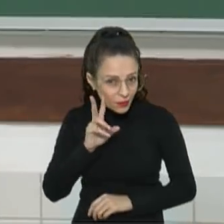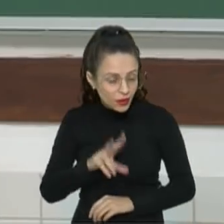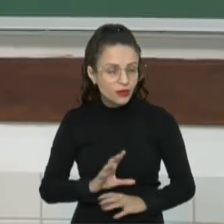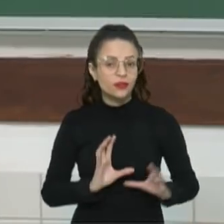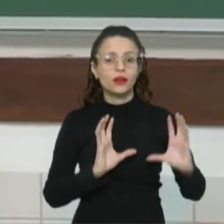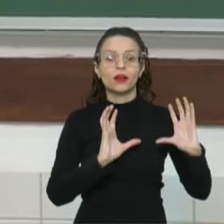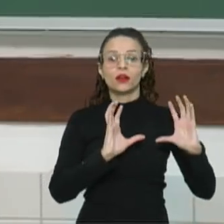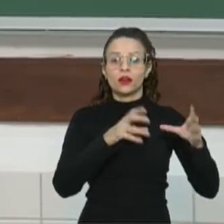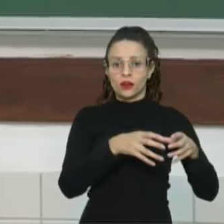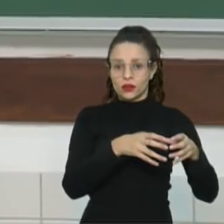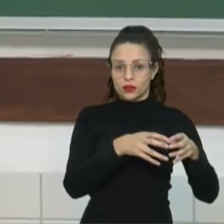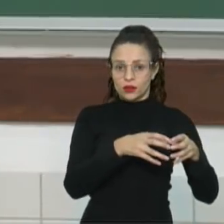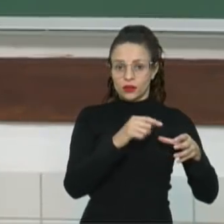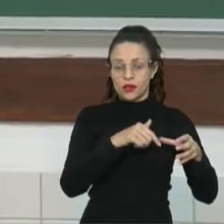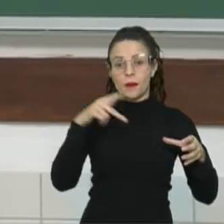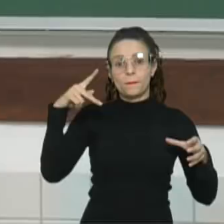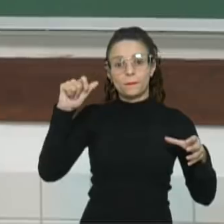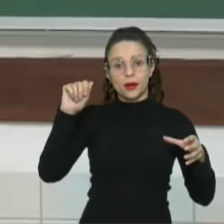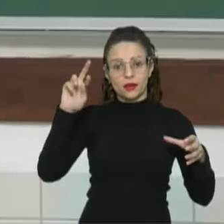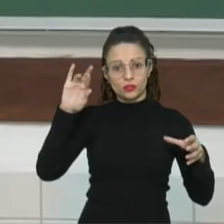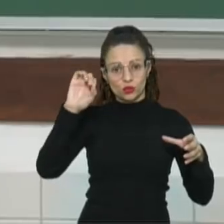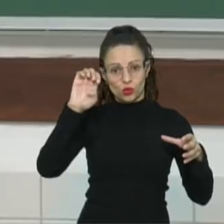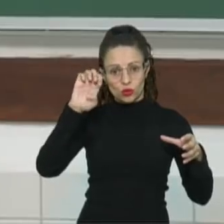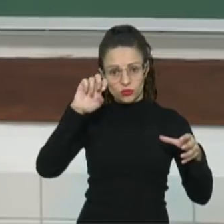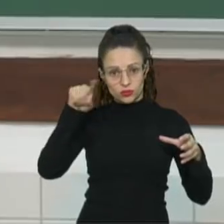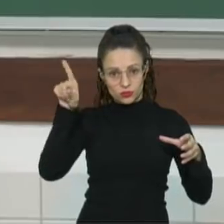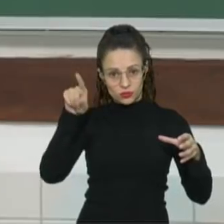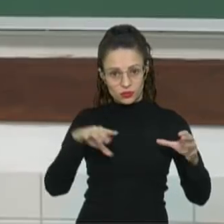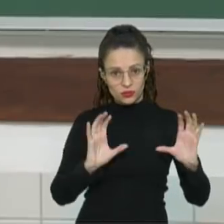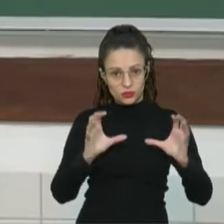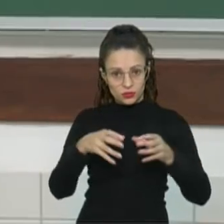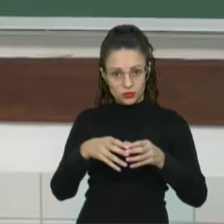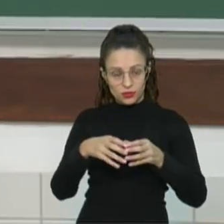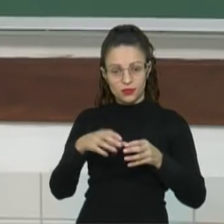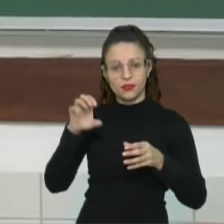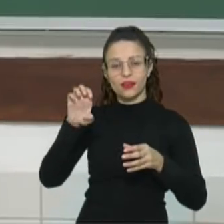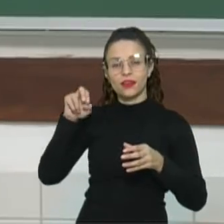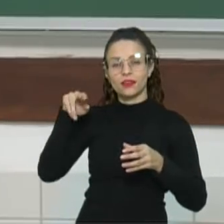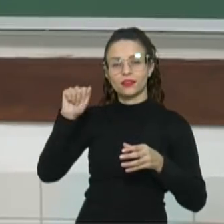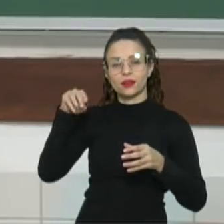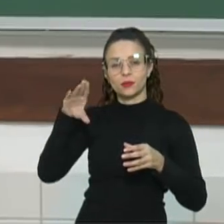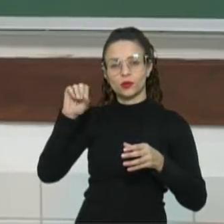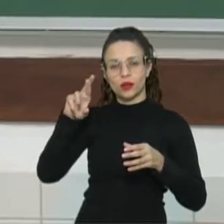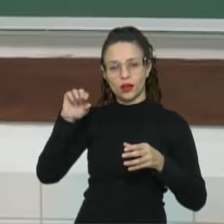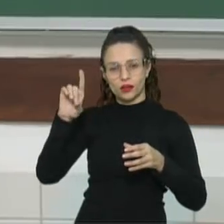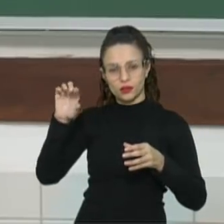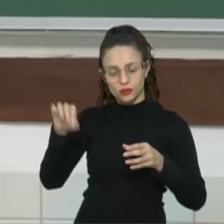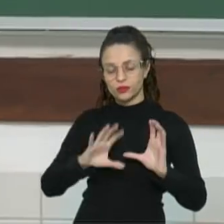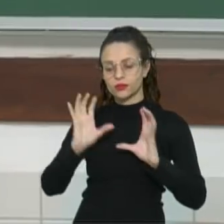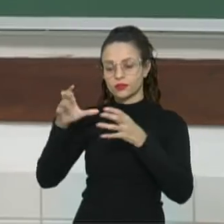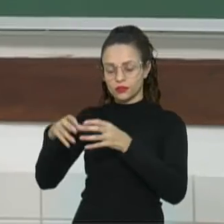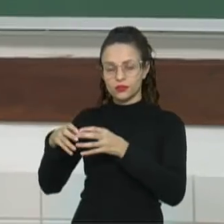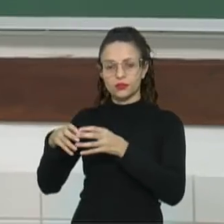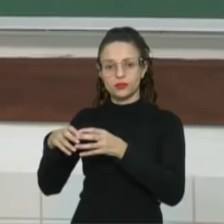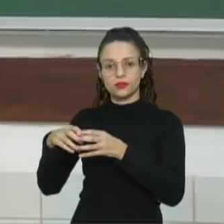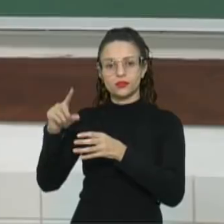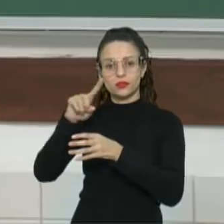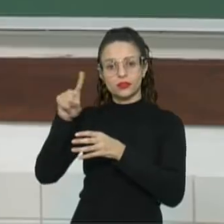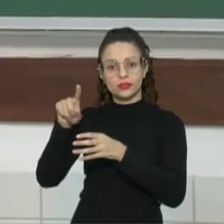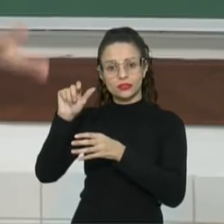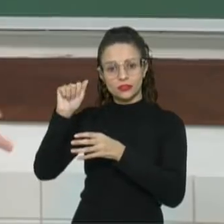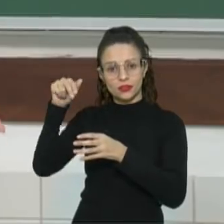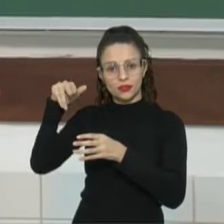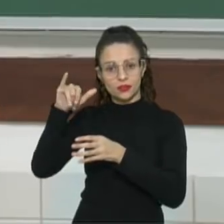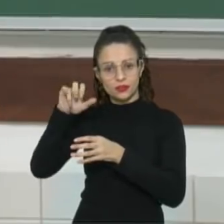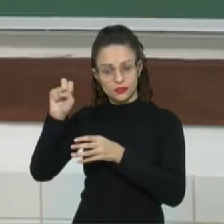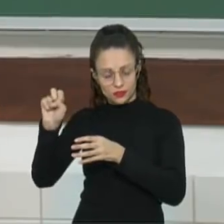delas? Patrões, né? Os enamorados e também os zanes, que